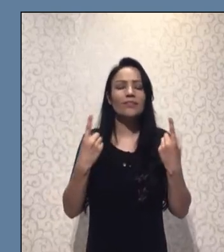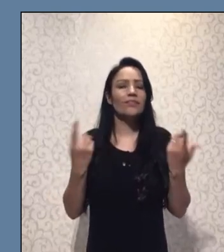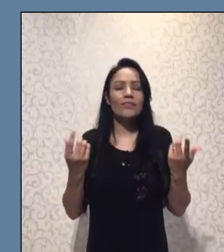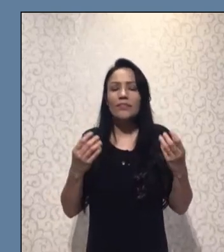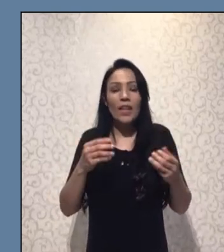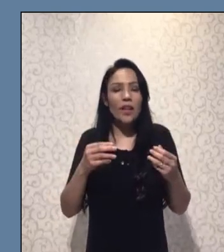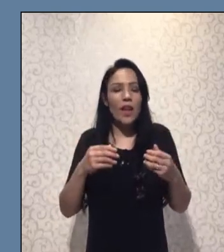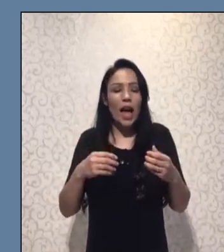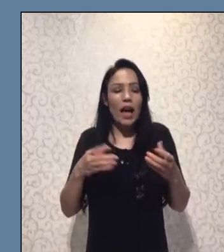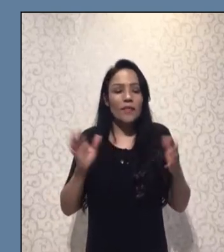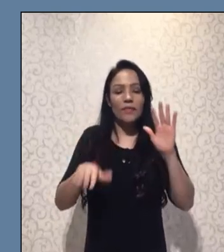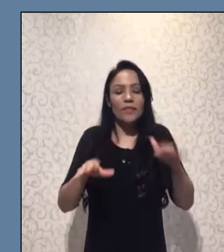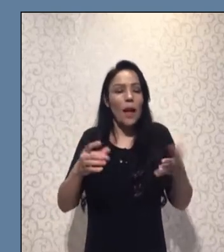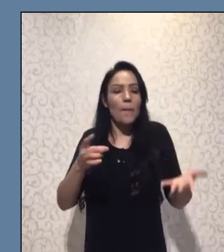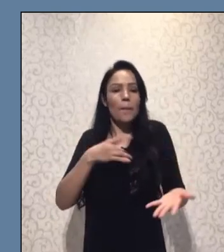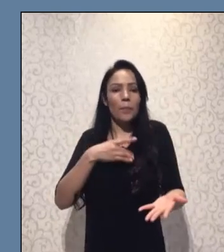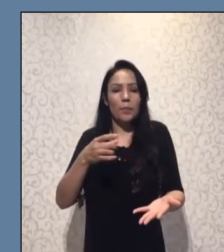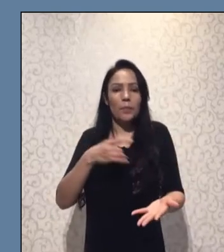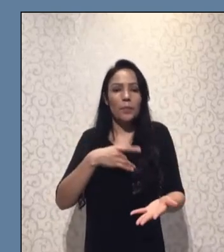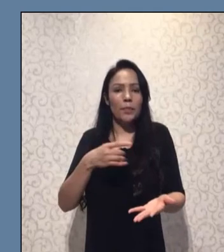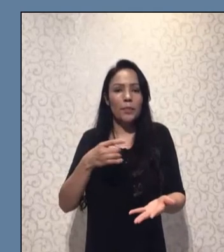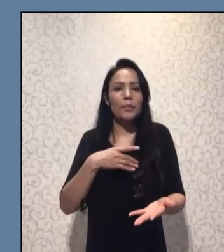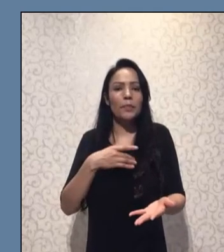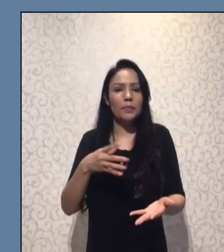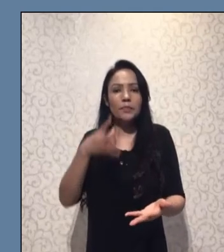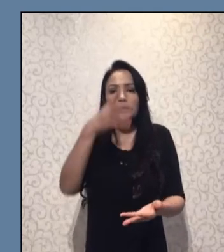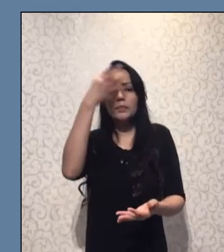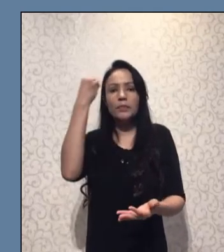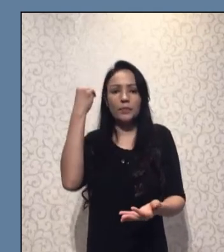de ser esquecido